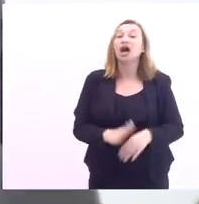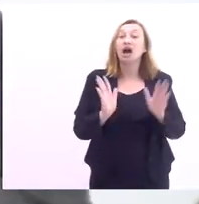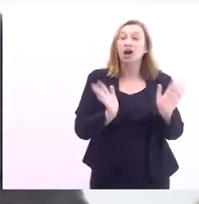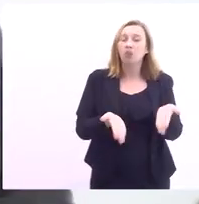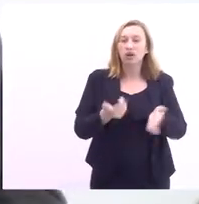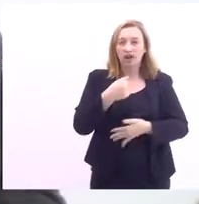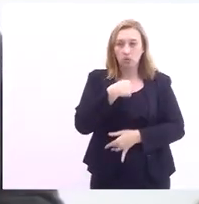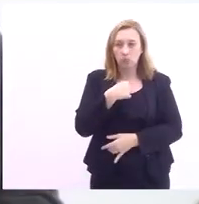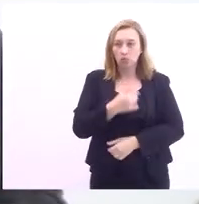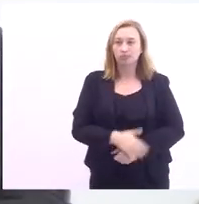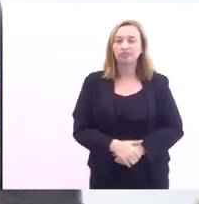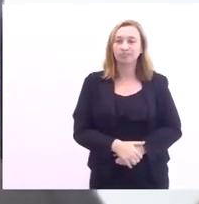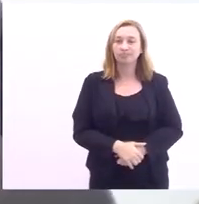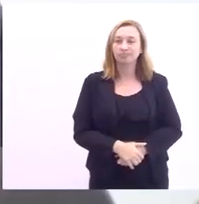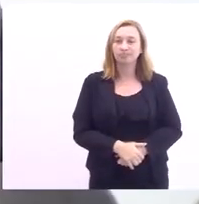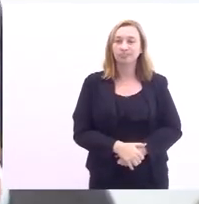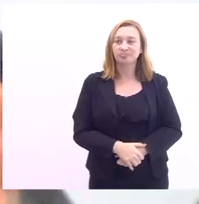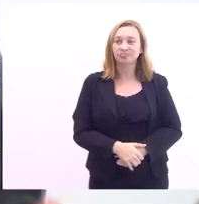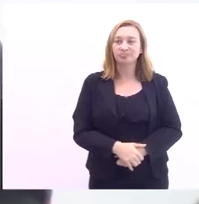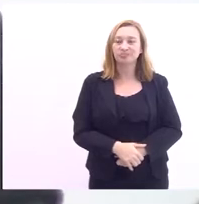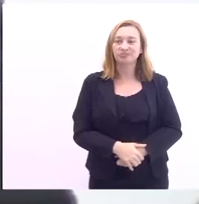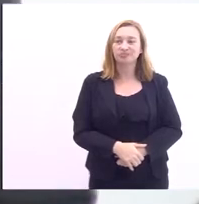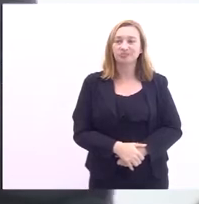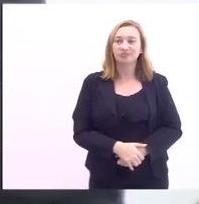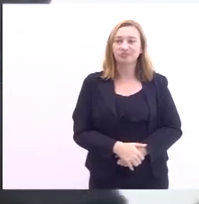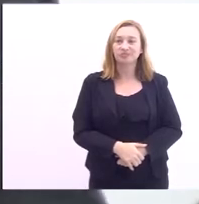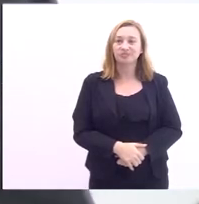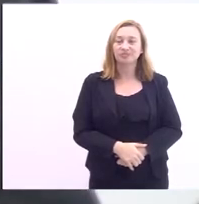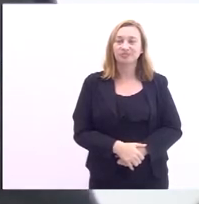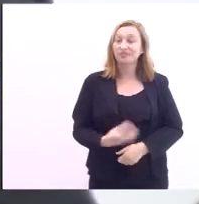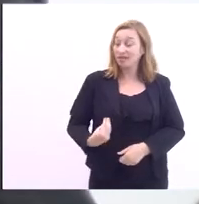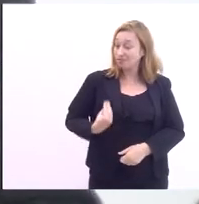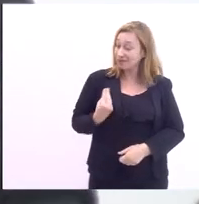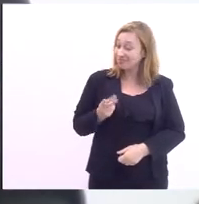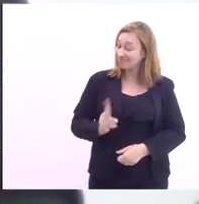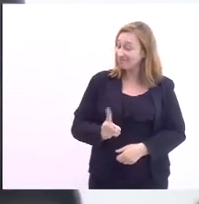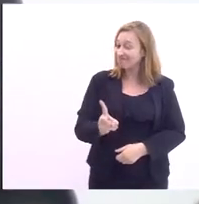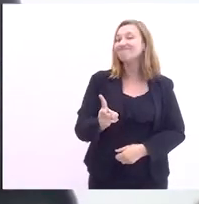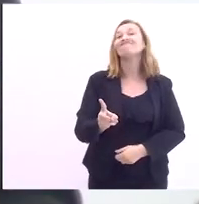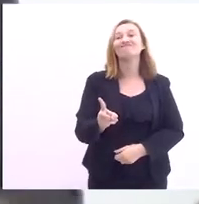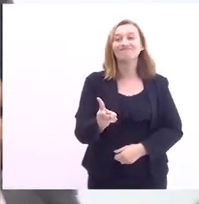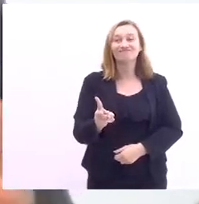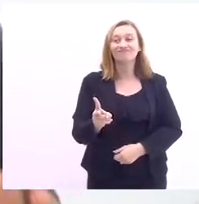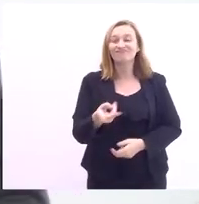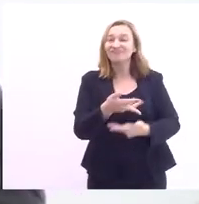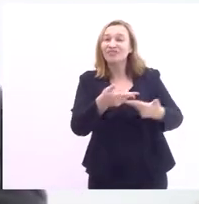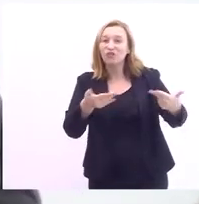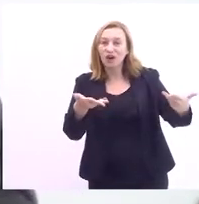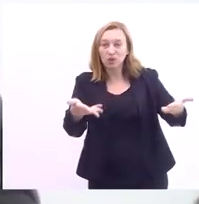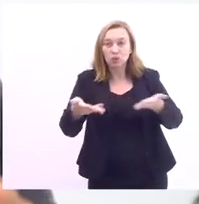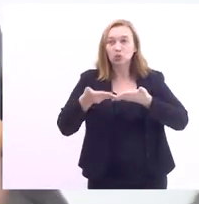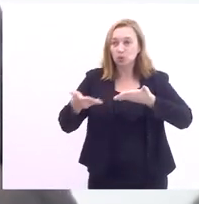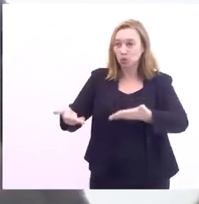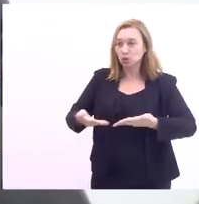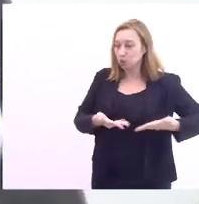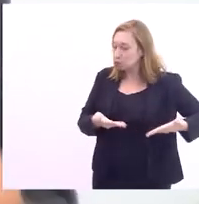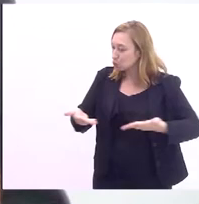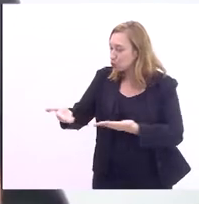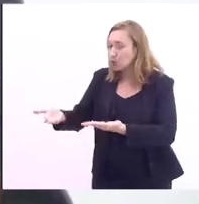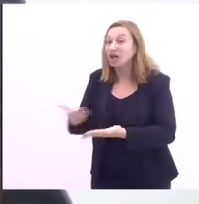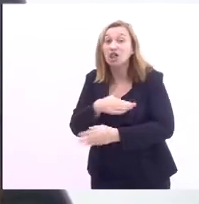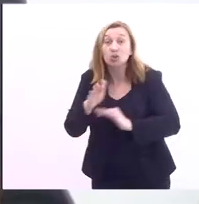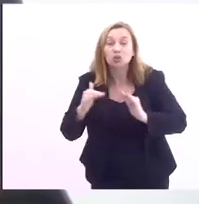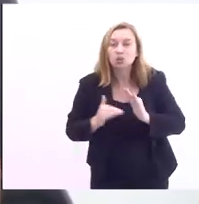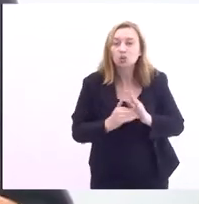agora, nós temos a participação sempre de muitos convidados e